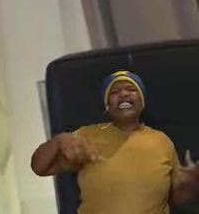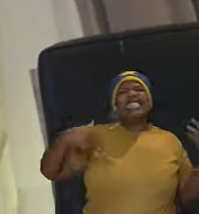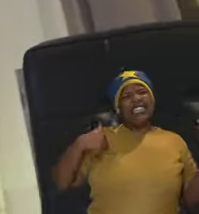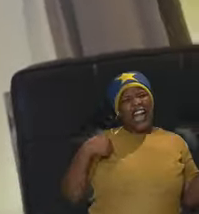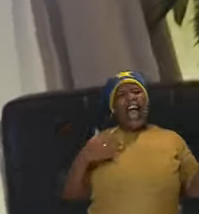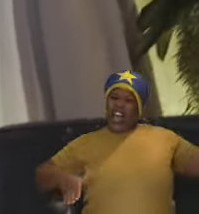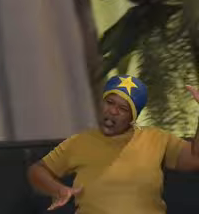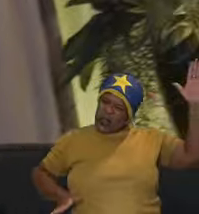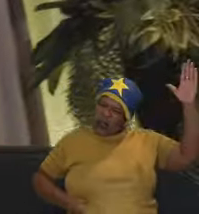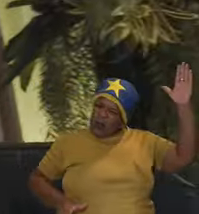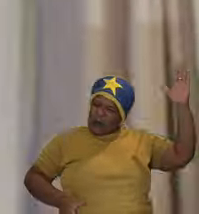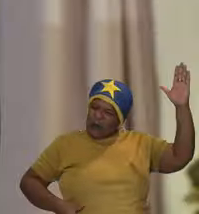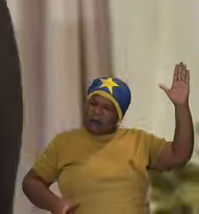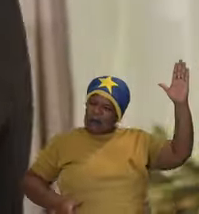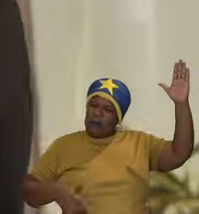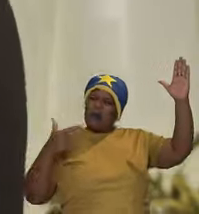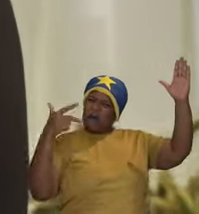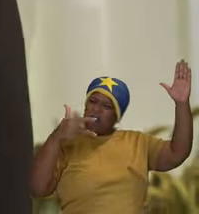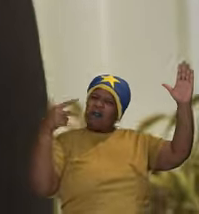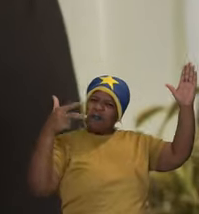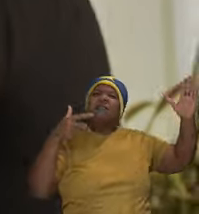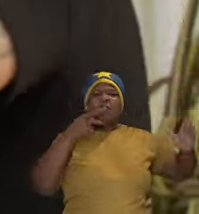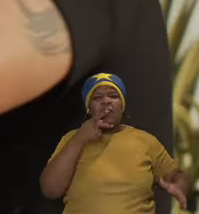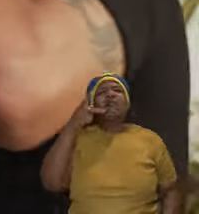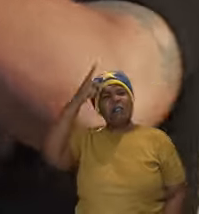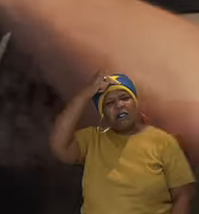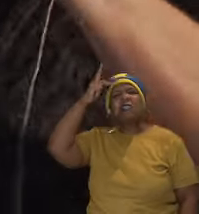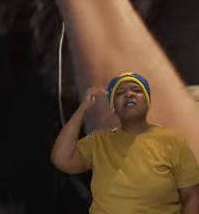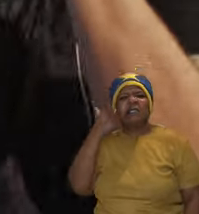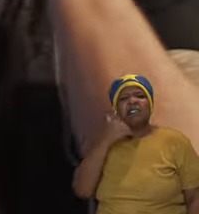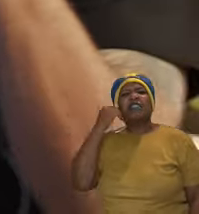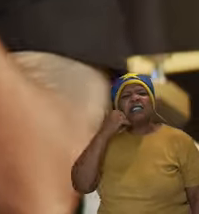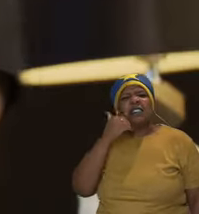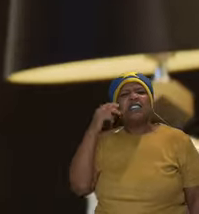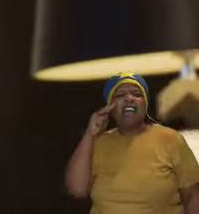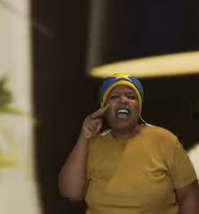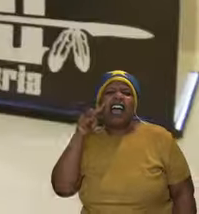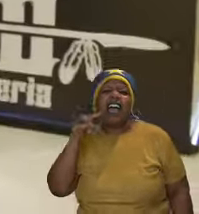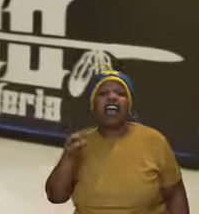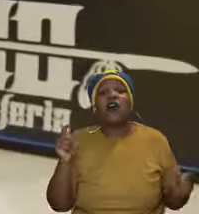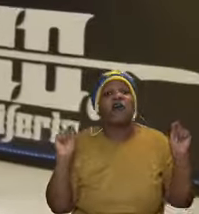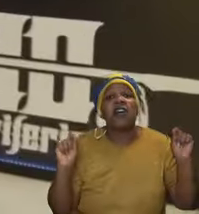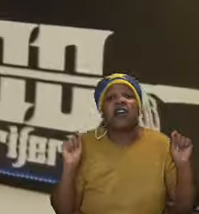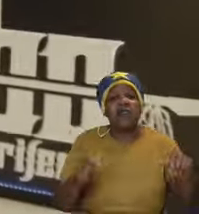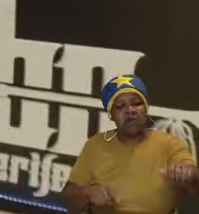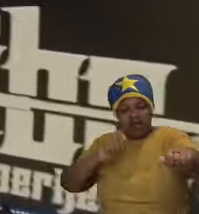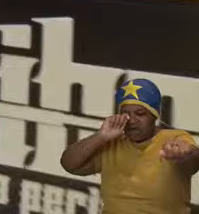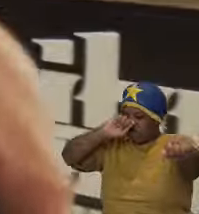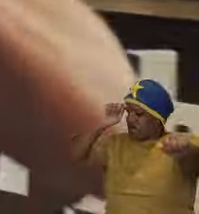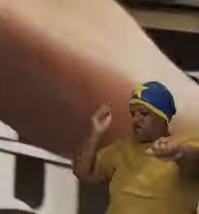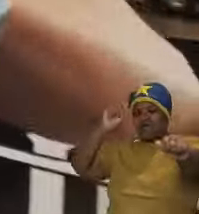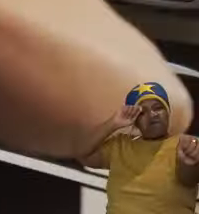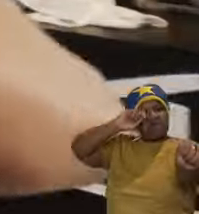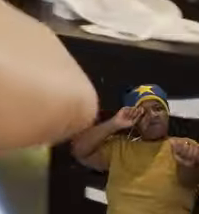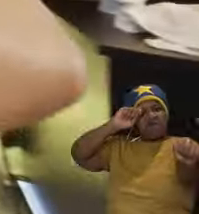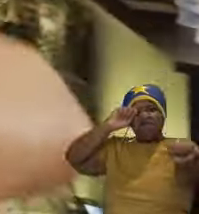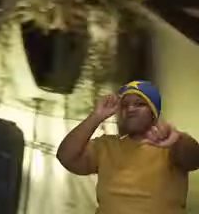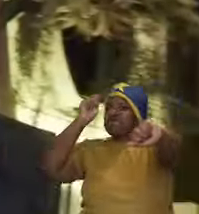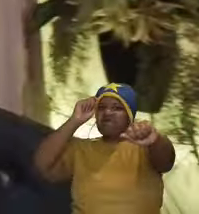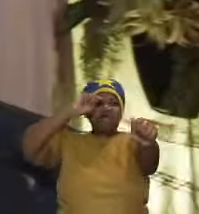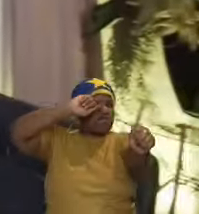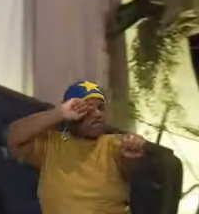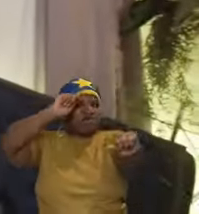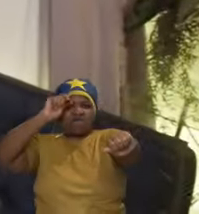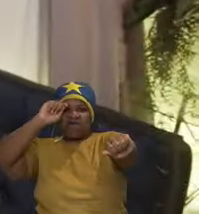vagabundo cabuloso. Sem prata, hein? Malandro é malandro e quem não vira desembarca. Carro de malandro, carro de